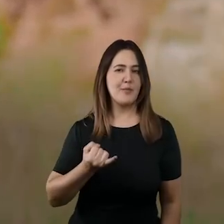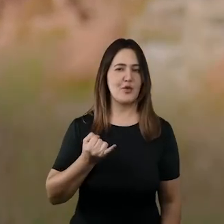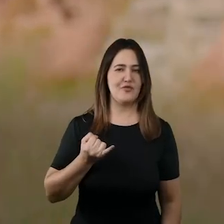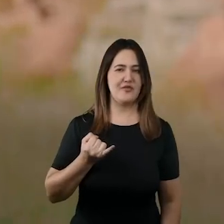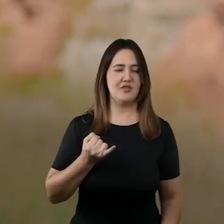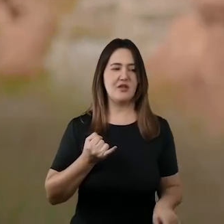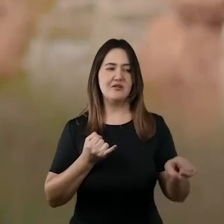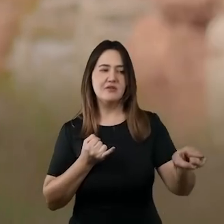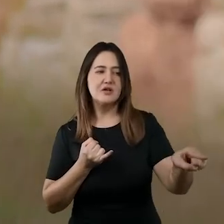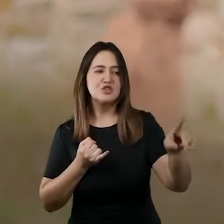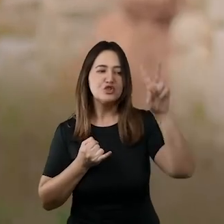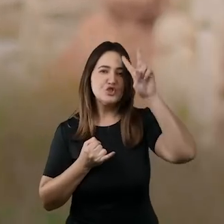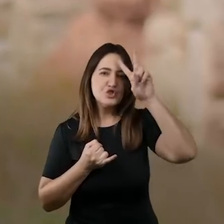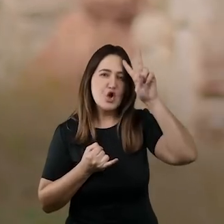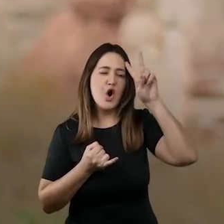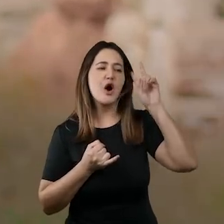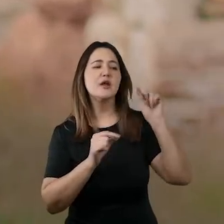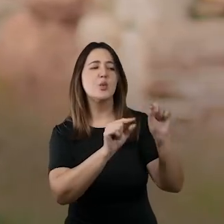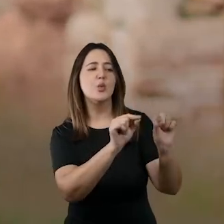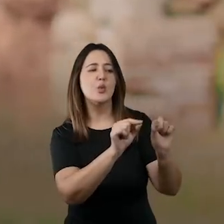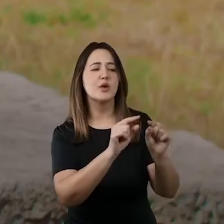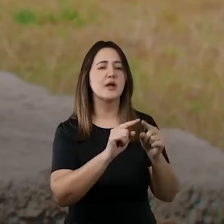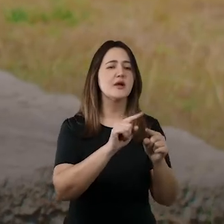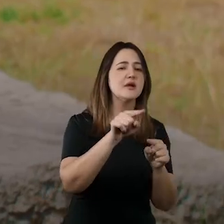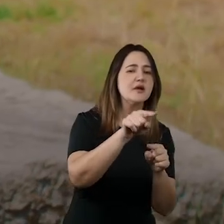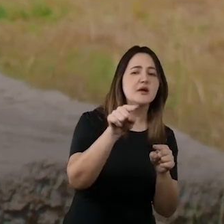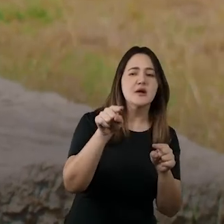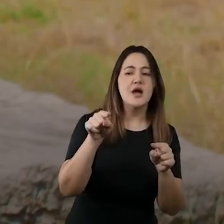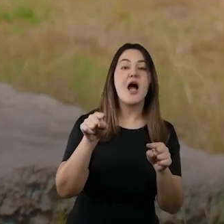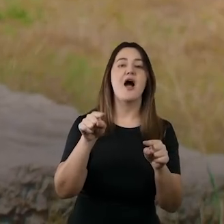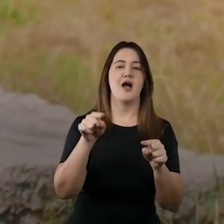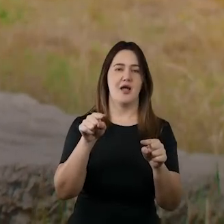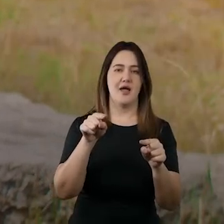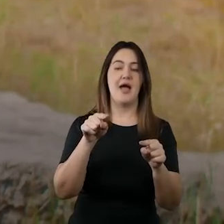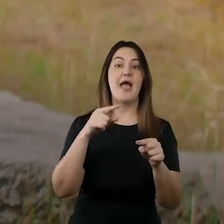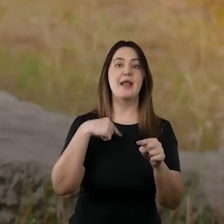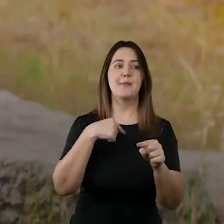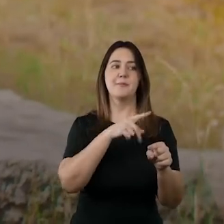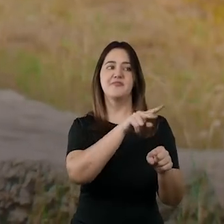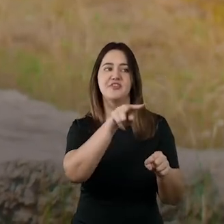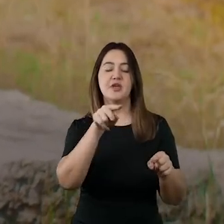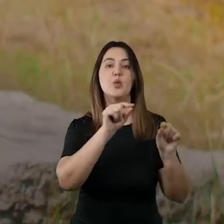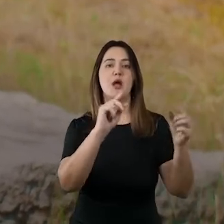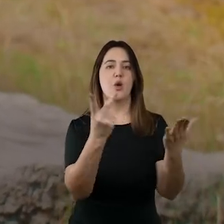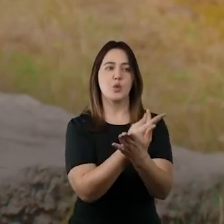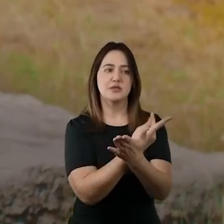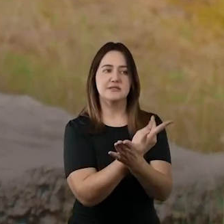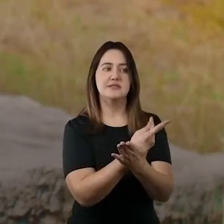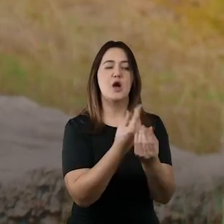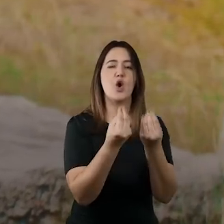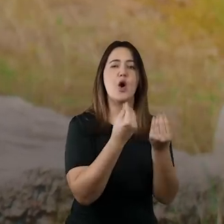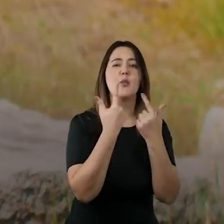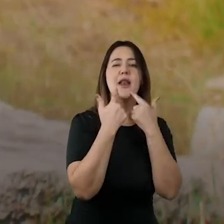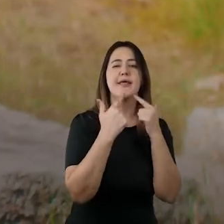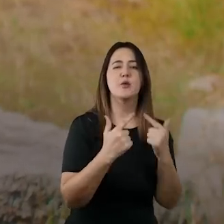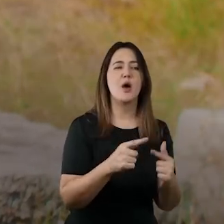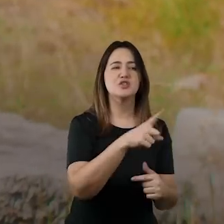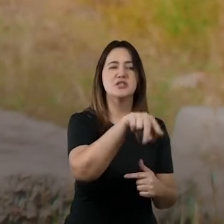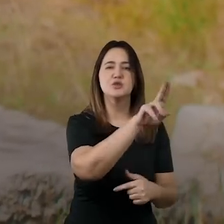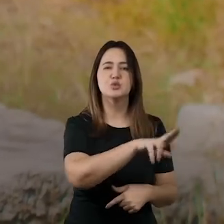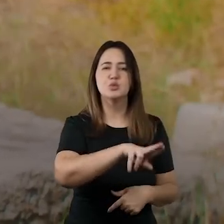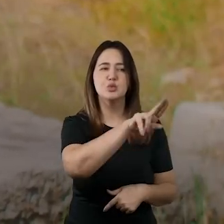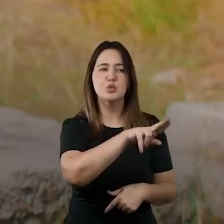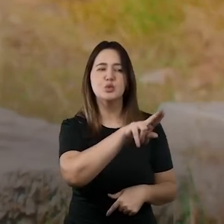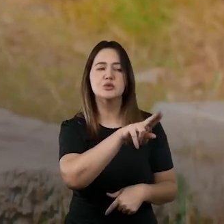pagão porque ele queria ganhar aquelas pessoas para Cristo. Então ele tirava lições do mundo pagão, da linguagem que eles usavam,